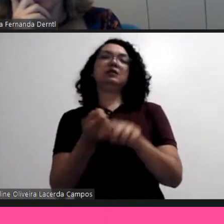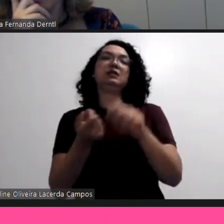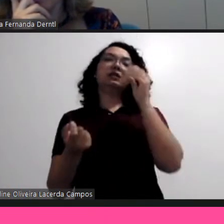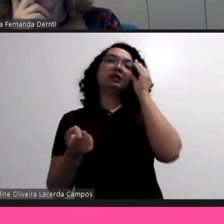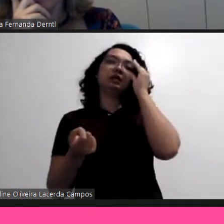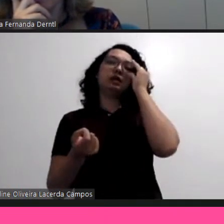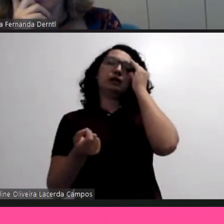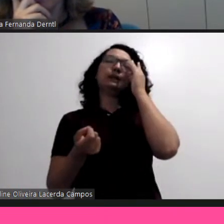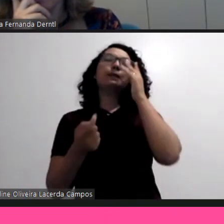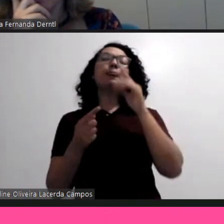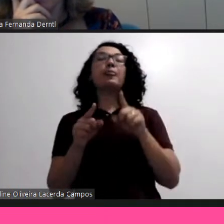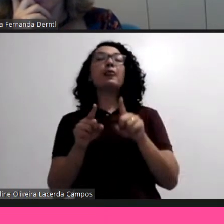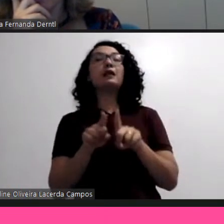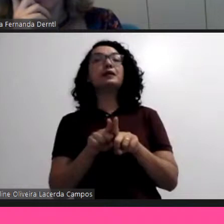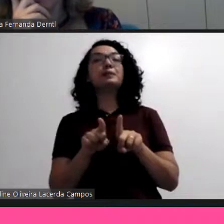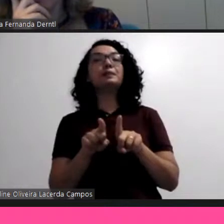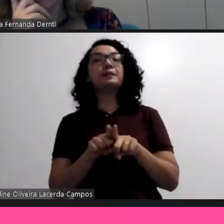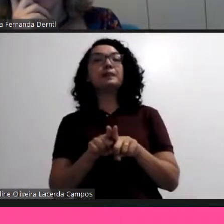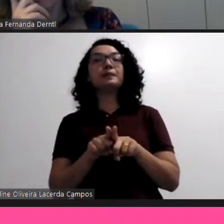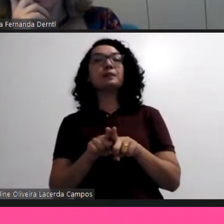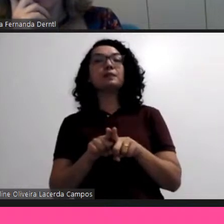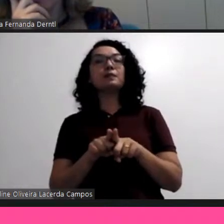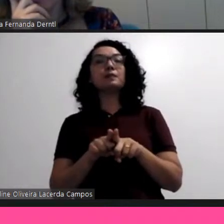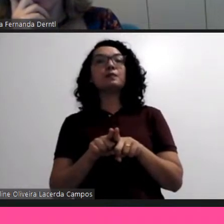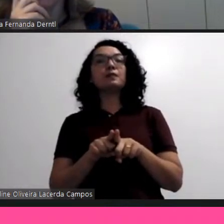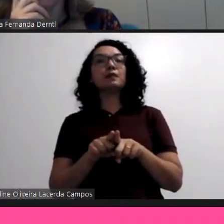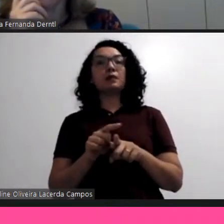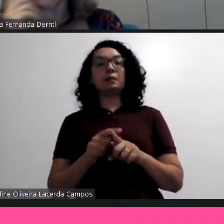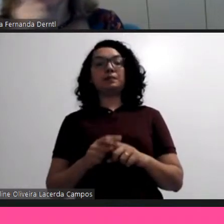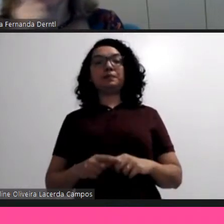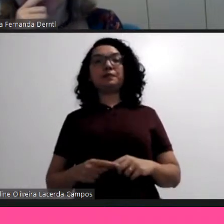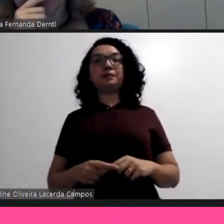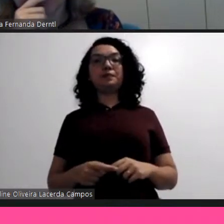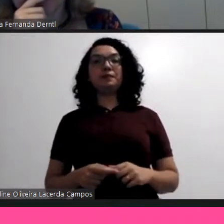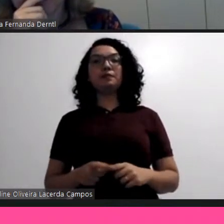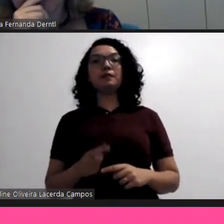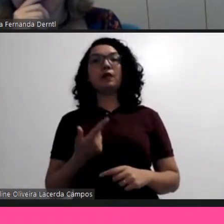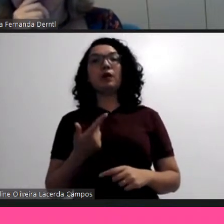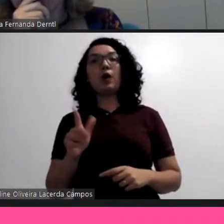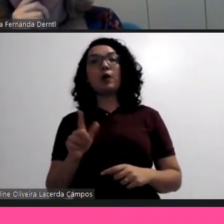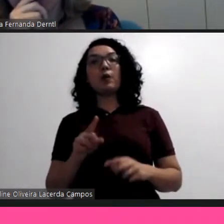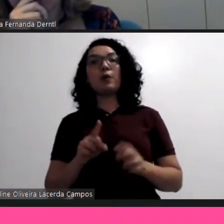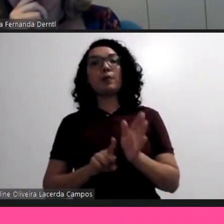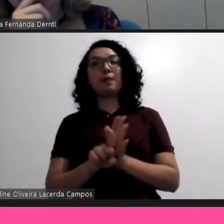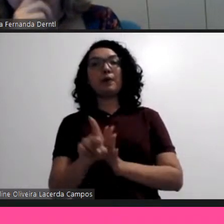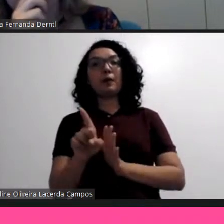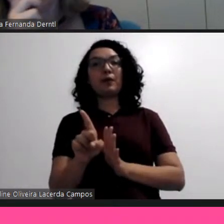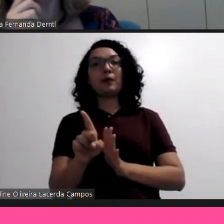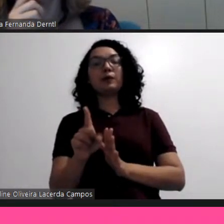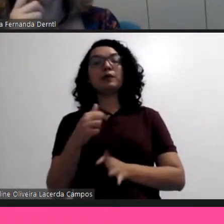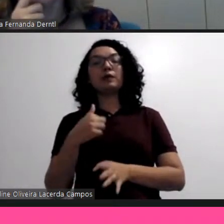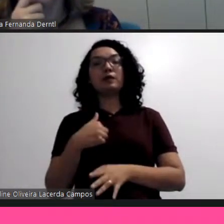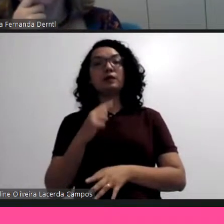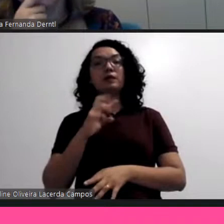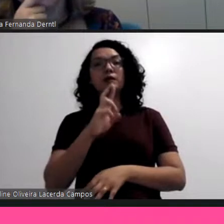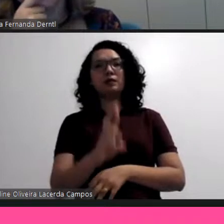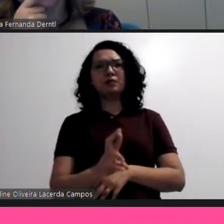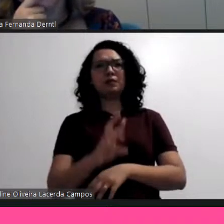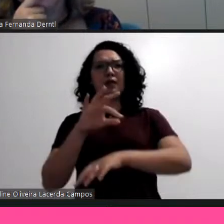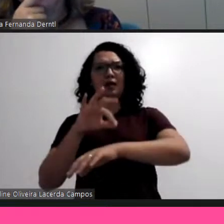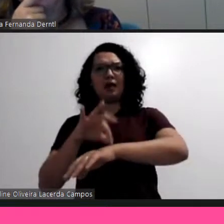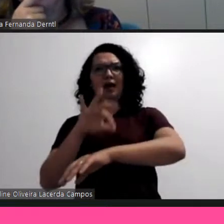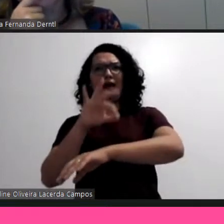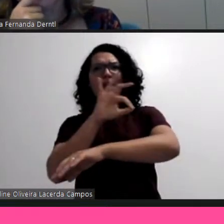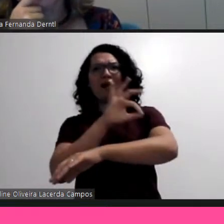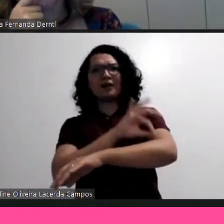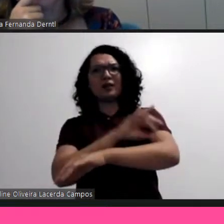E o José Rafael de Lima, né, pergunta se fala de arquiteturas